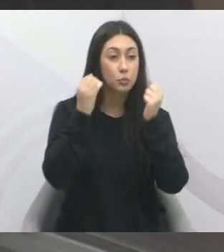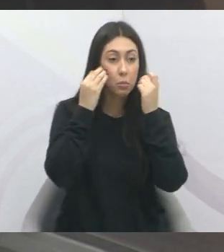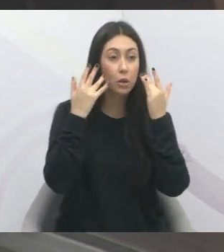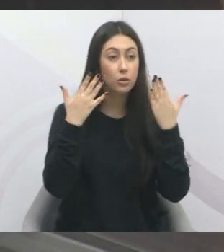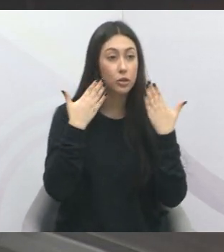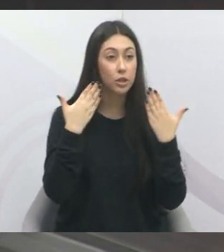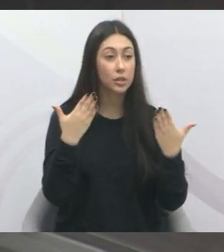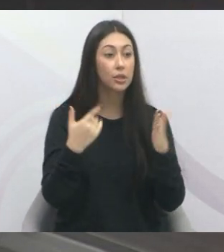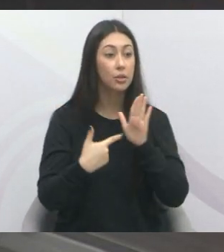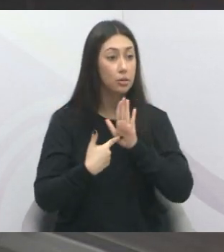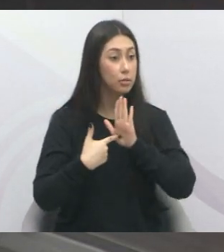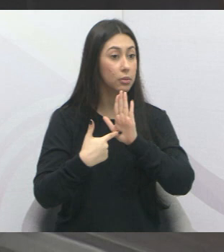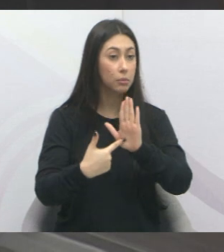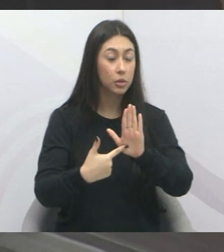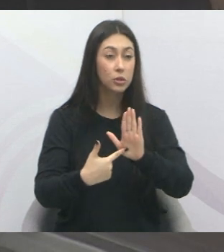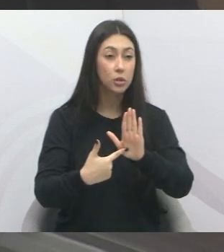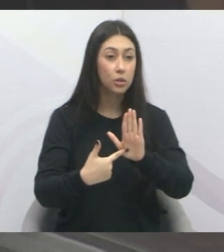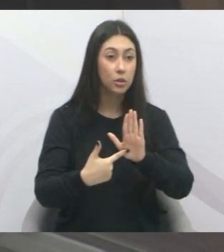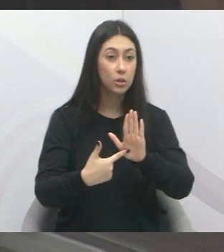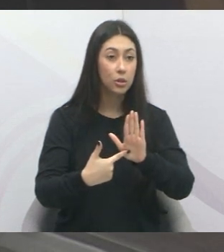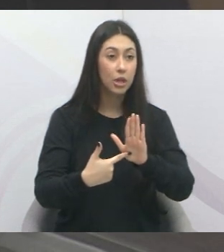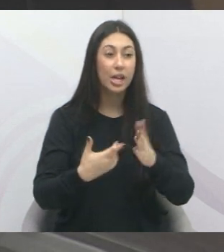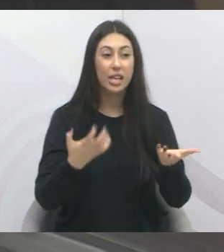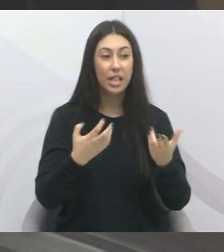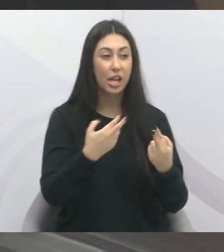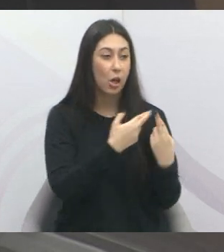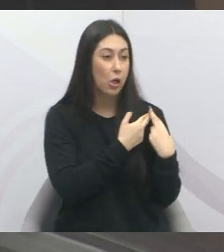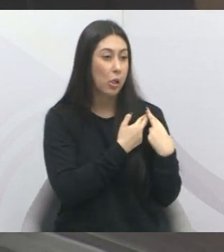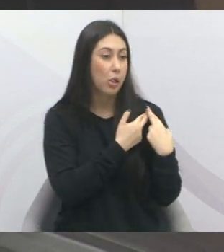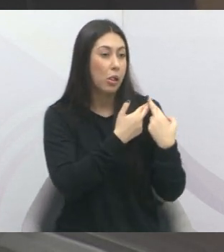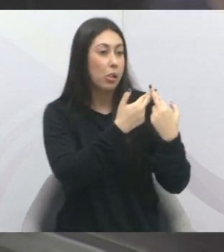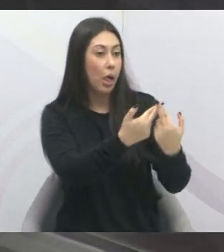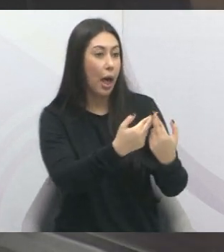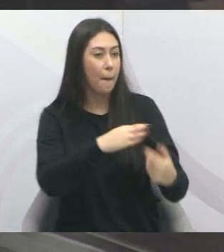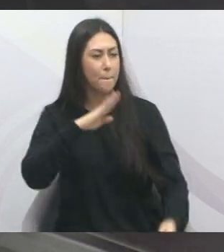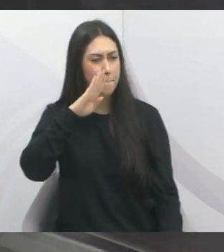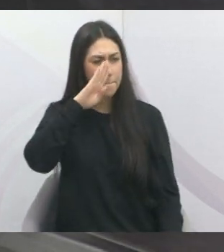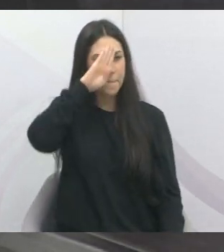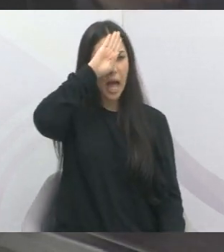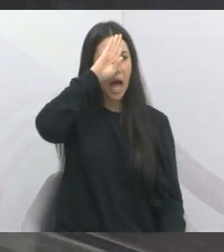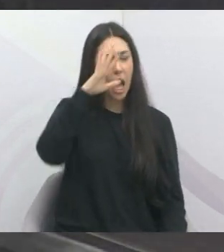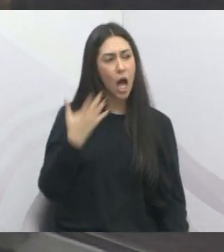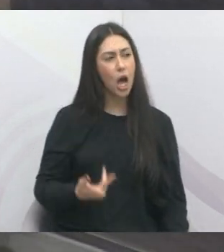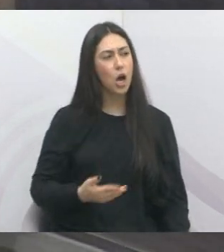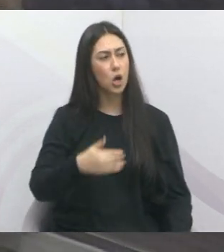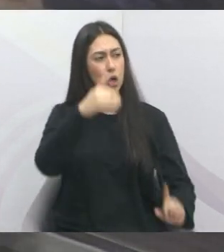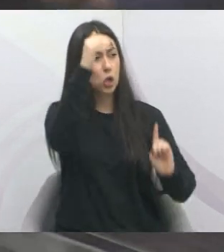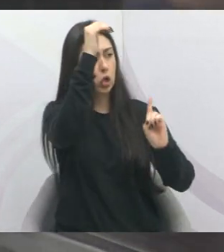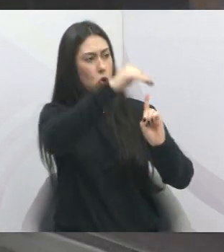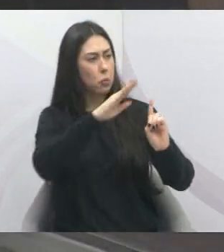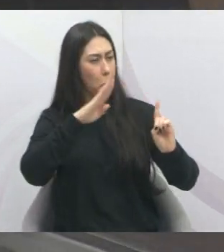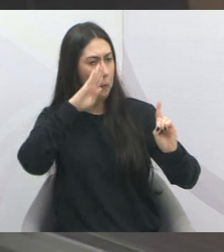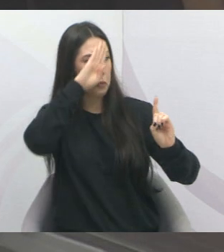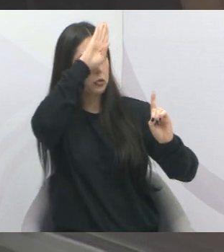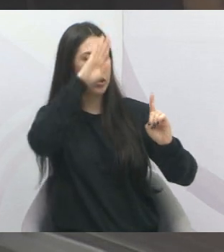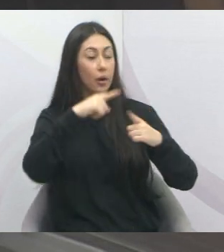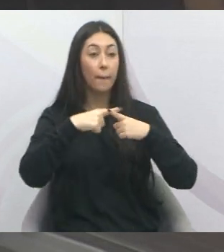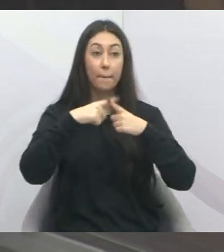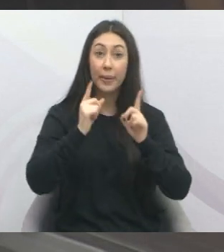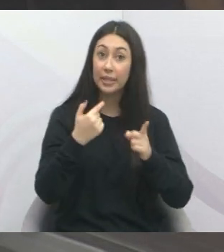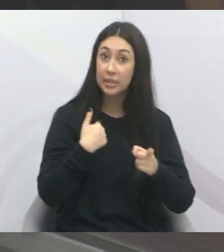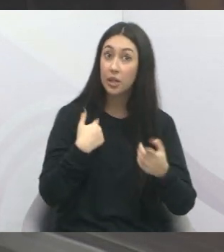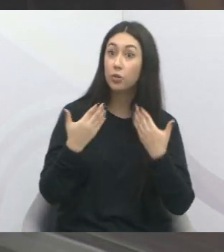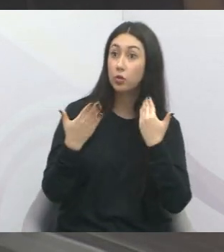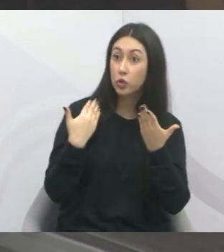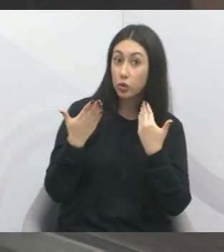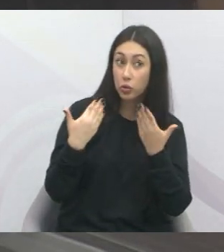nós tivemos aqui, ficou bem claro, querendo jogar a culpa no presidente, no Jair Bolsonaro, que era a culpa do governo federal que não mandava, e essa foi minha discussão